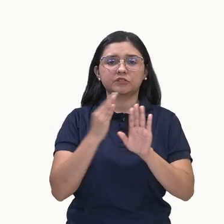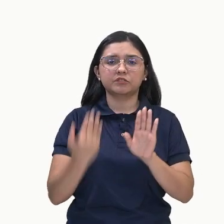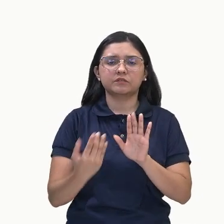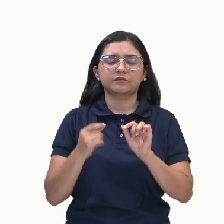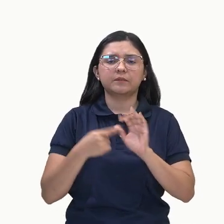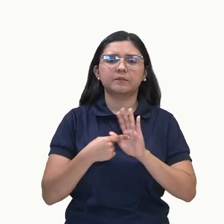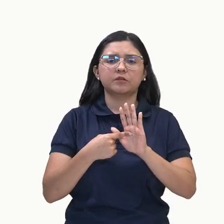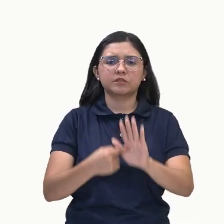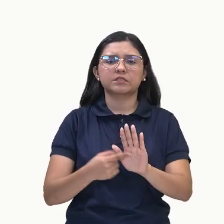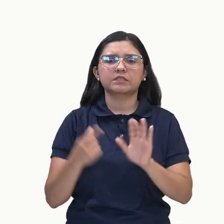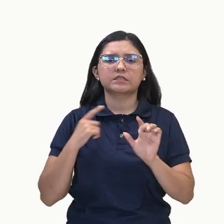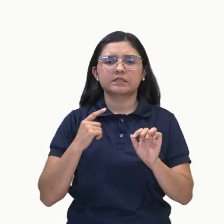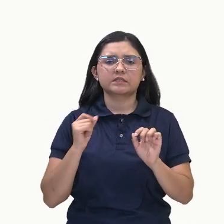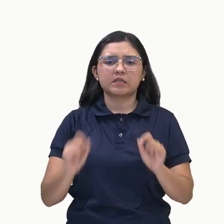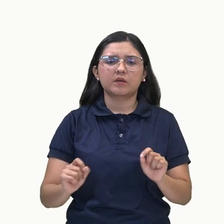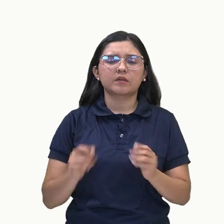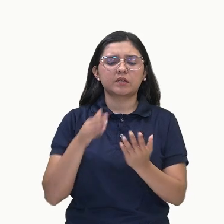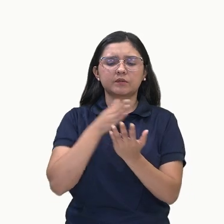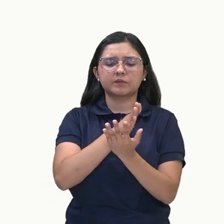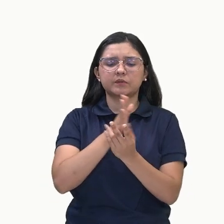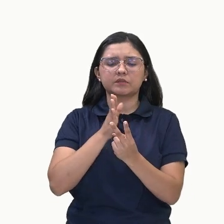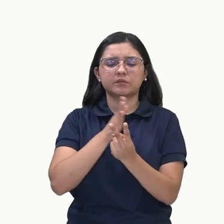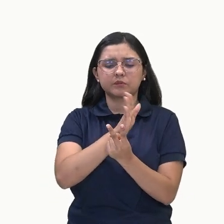essa dualidade de pensamento.